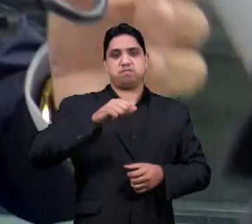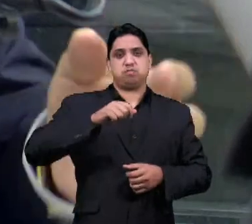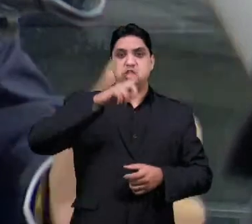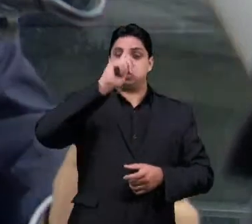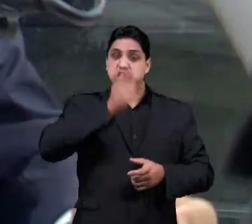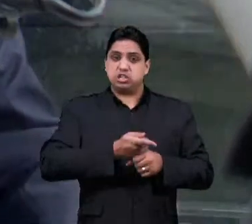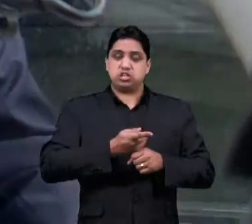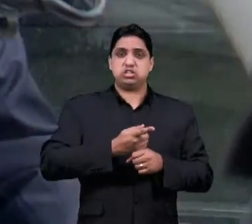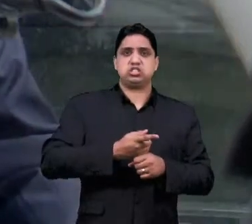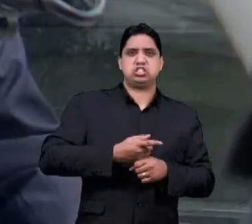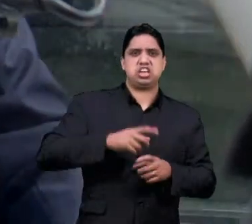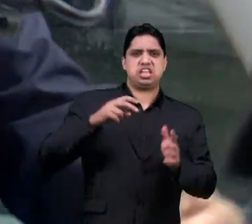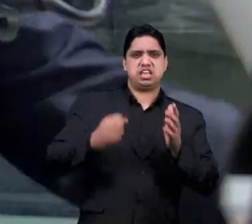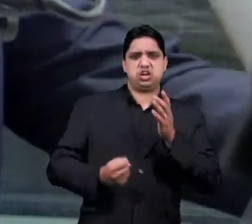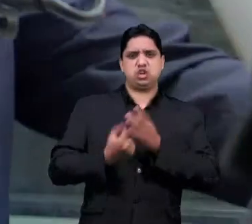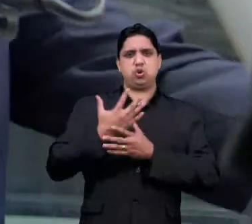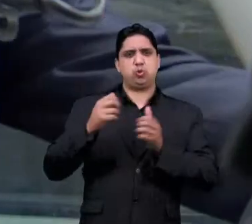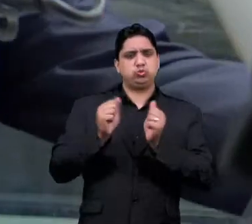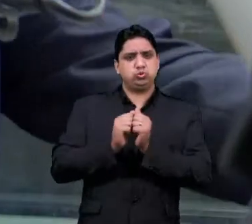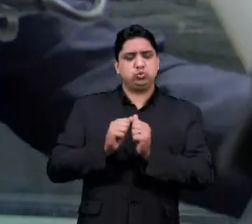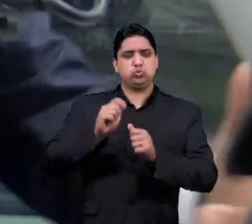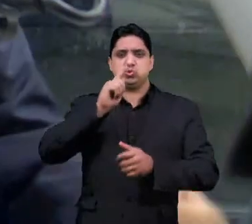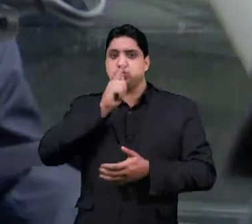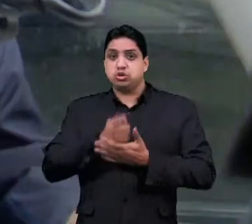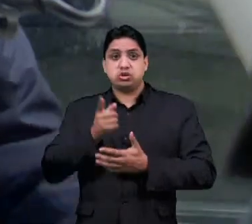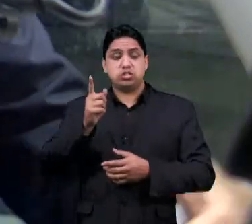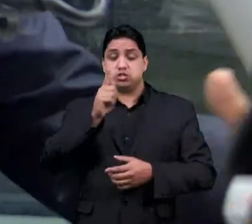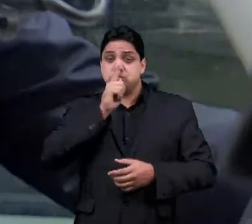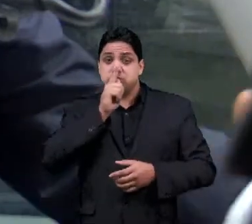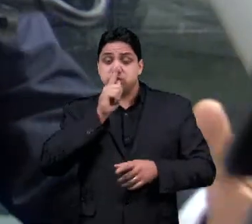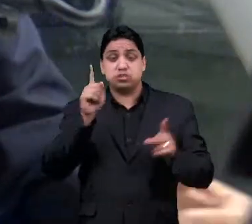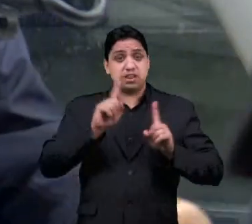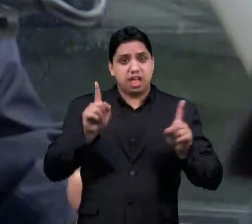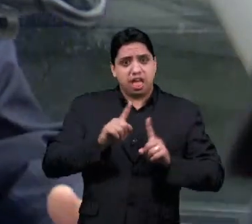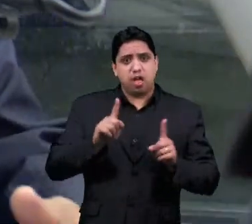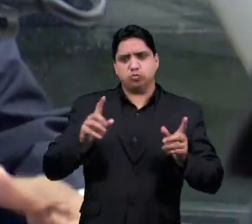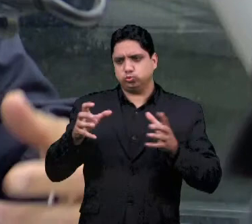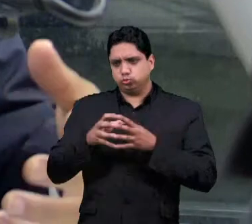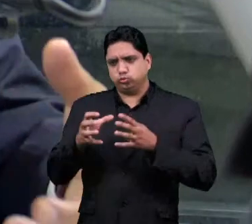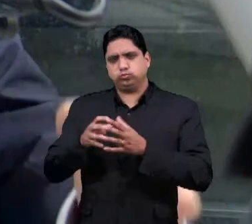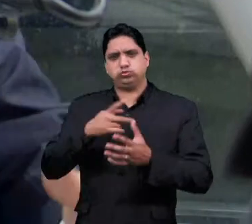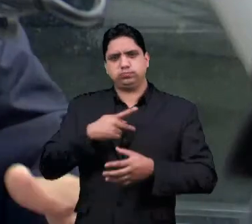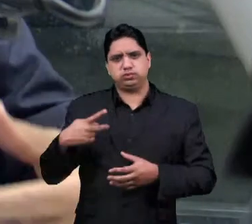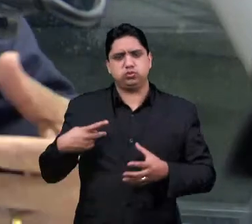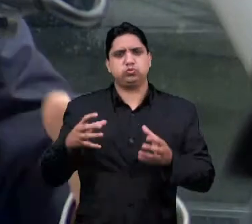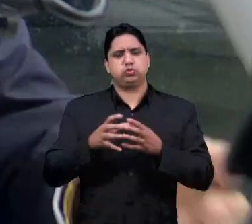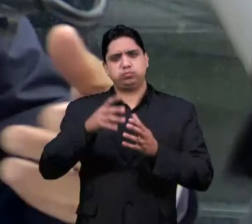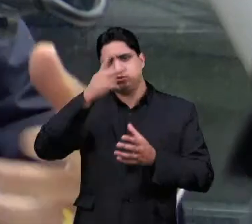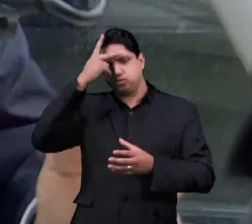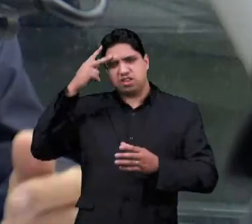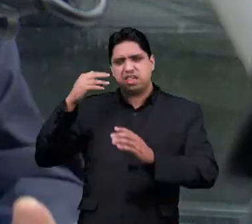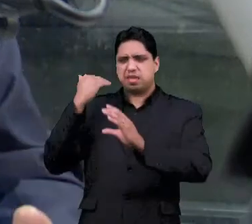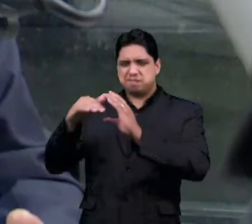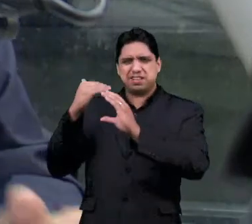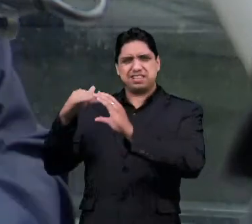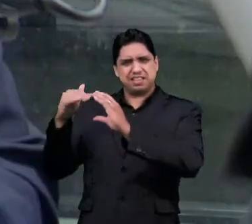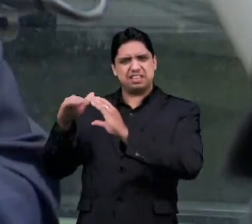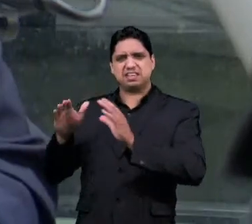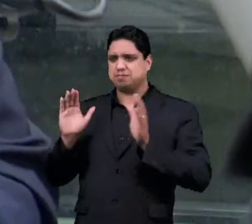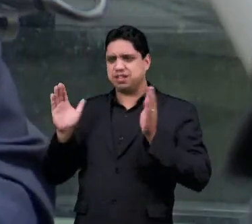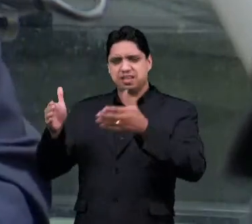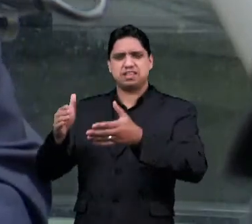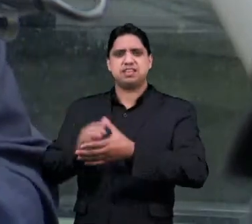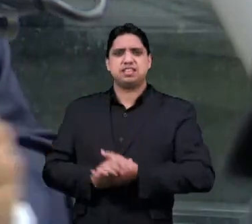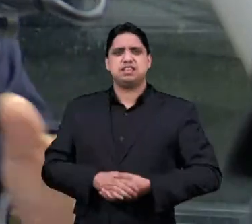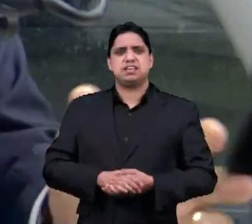criou com o Gilson, não. Vem de um grupo de pessoas, de um grupo de pastores que manda para ele diretamente. E